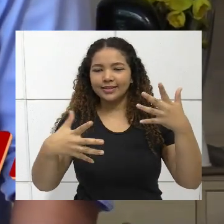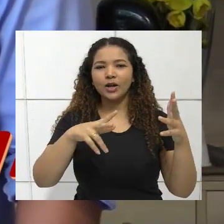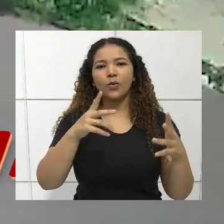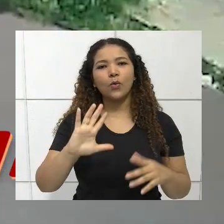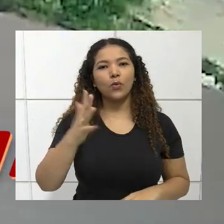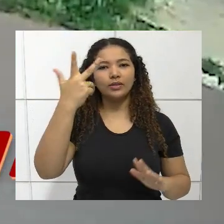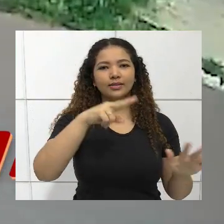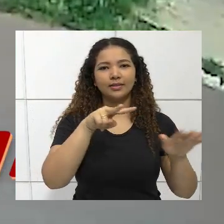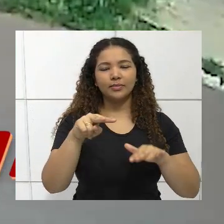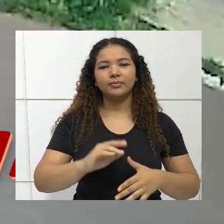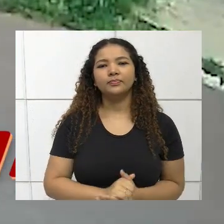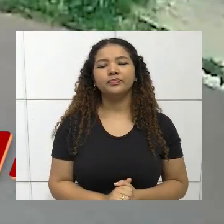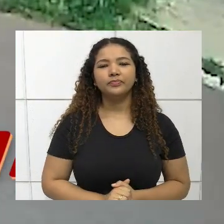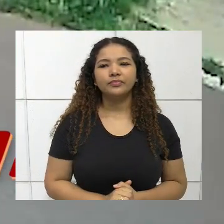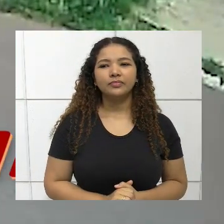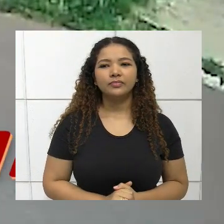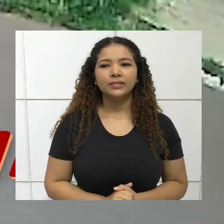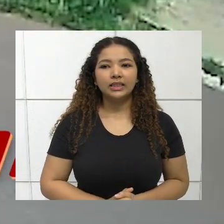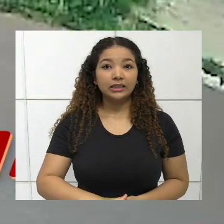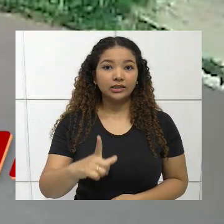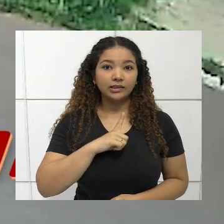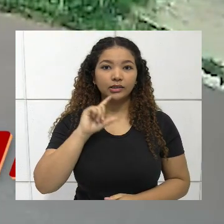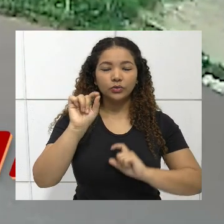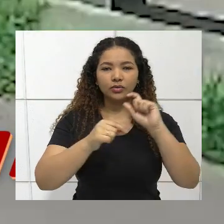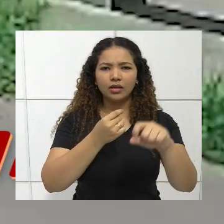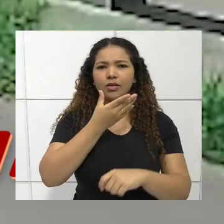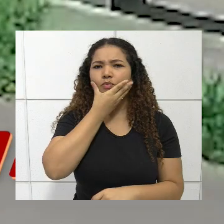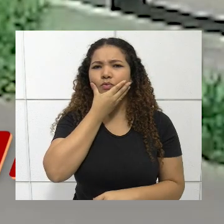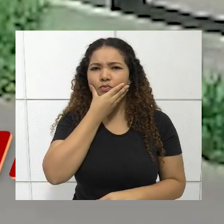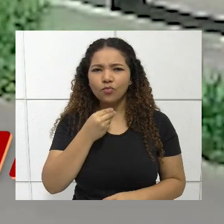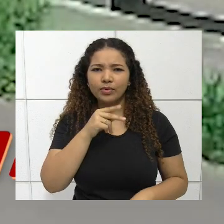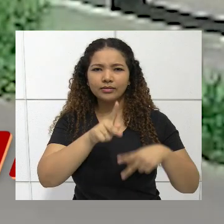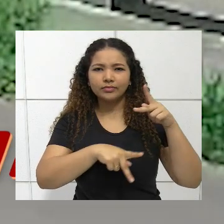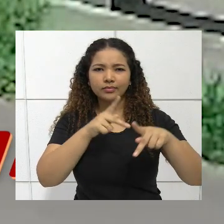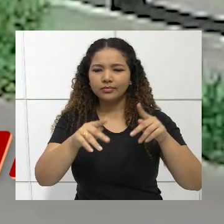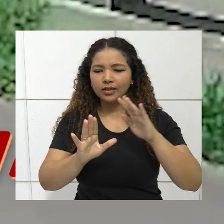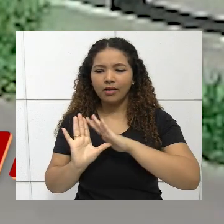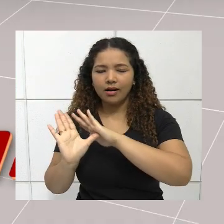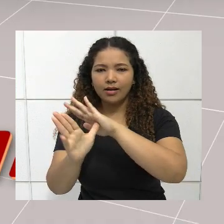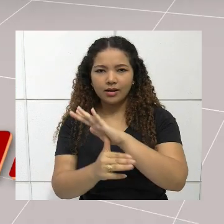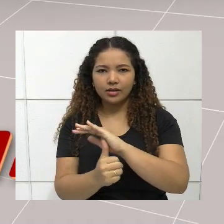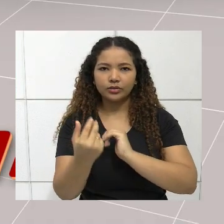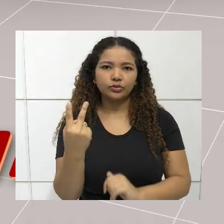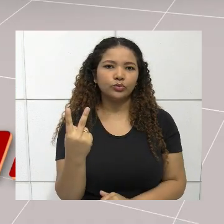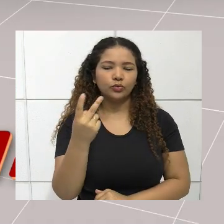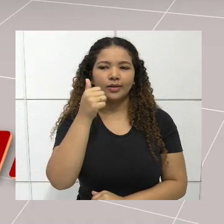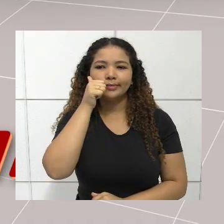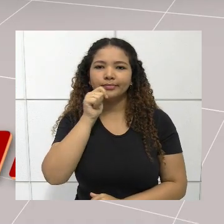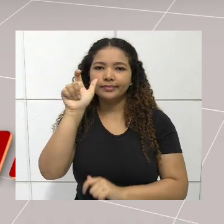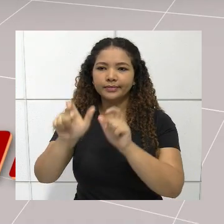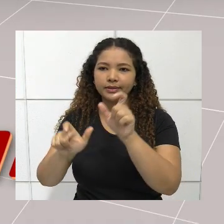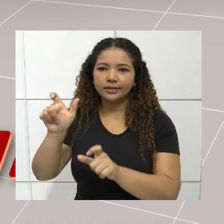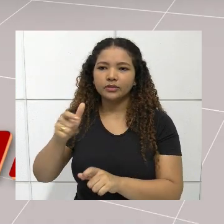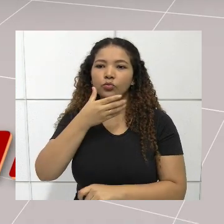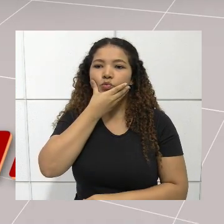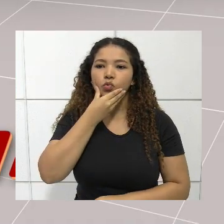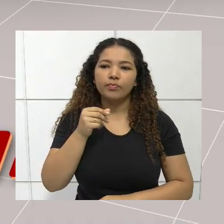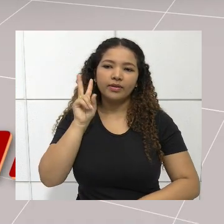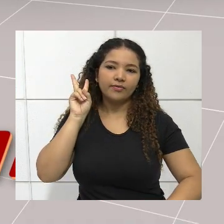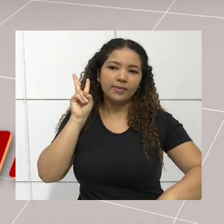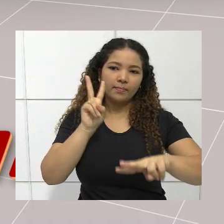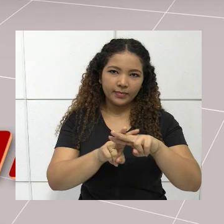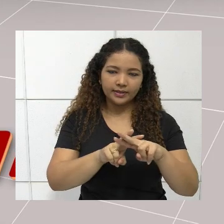Semana. O crime foi registrado por câmeras de circuito interno de segurança. Um homem foi preso no bairro do Mutirão